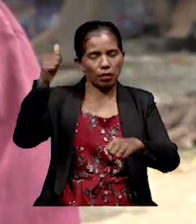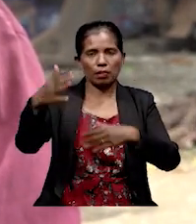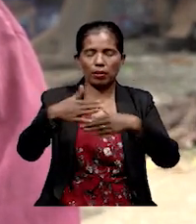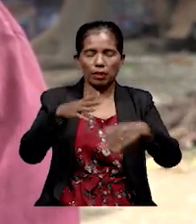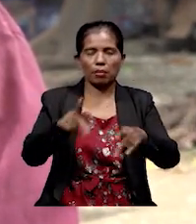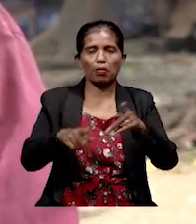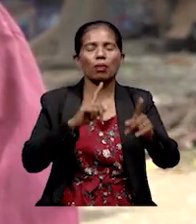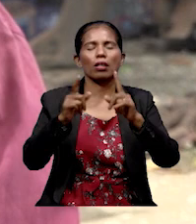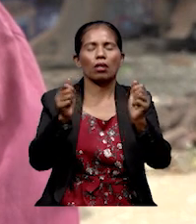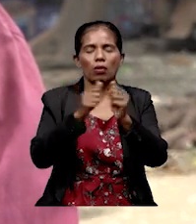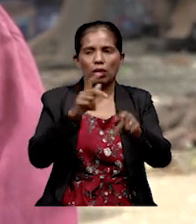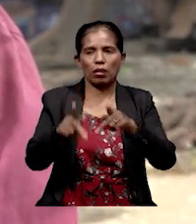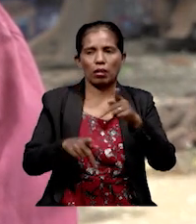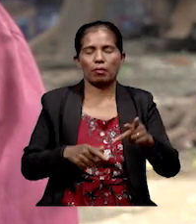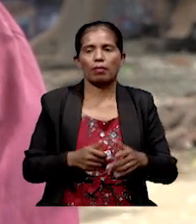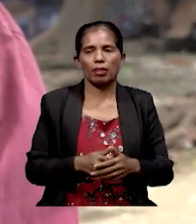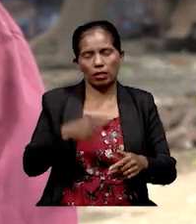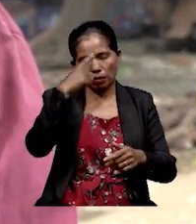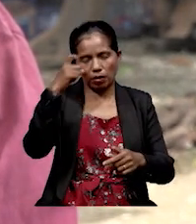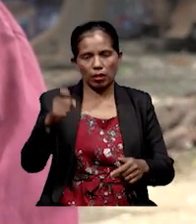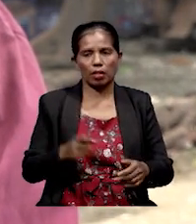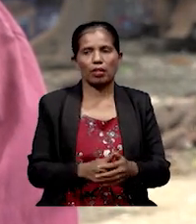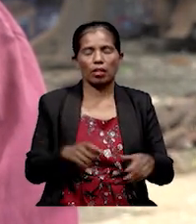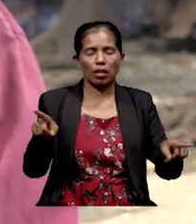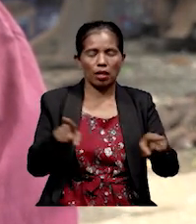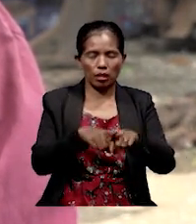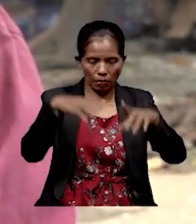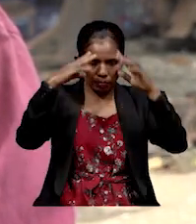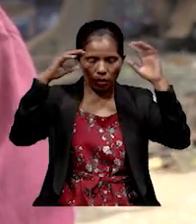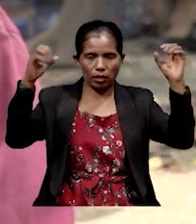pobo kuleo pobo ni larung fura tamane mak sai kon sai presiden tida